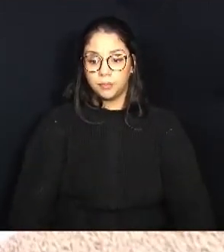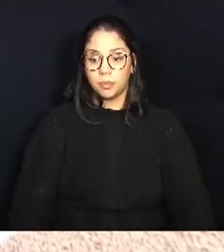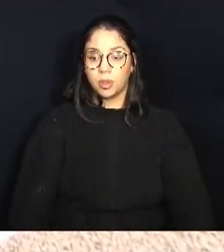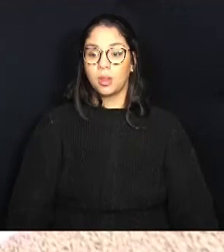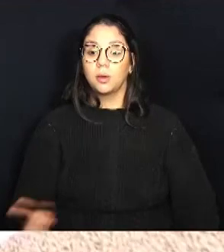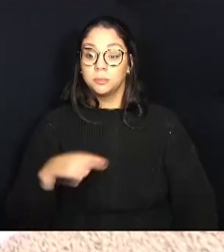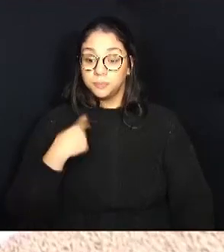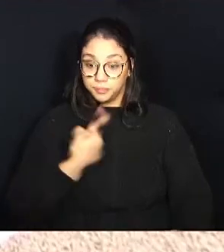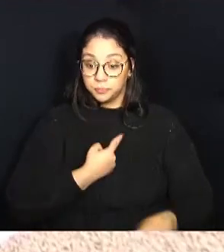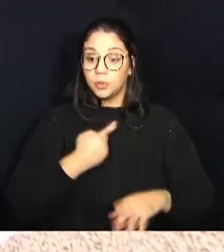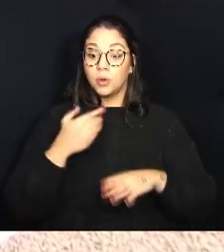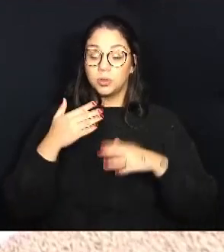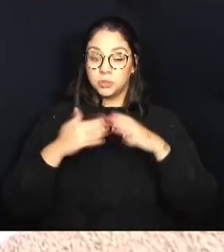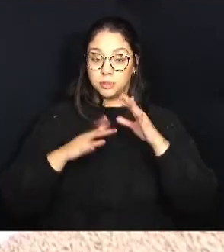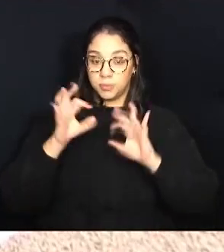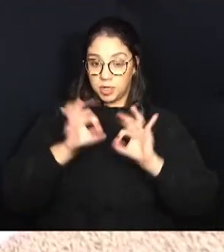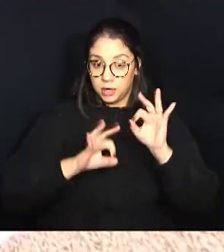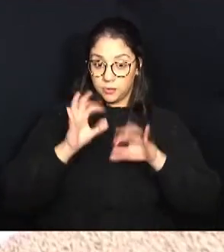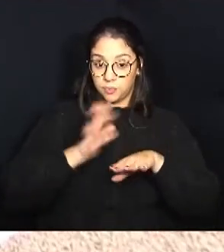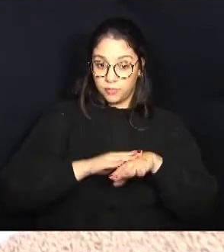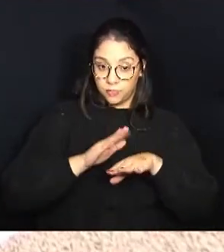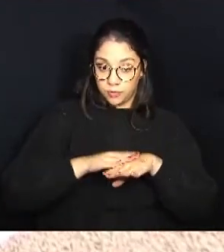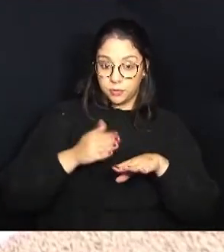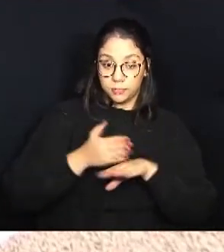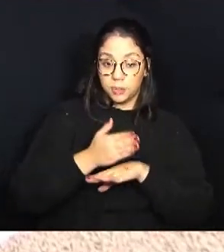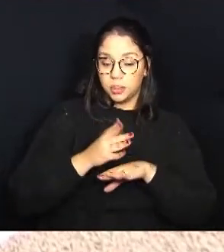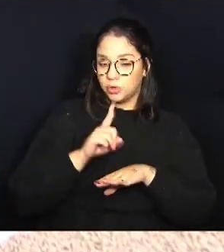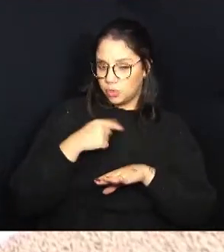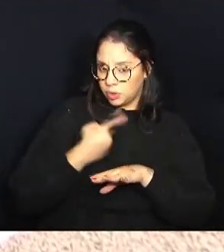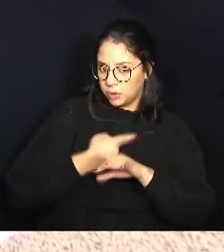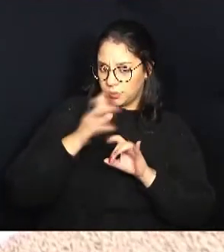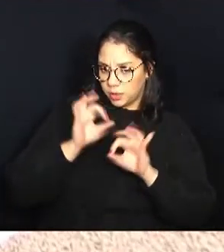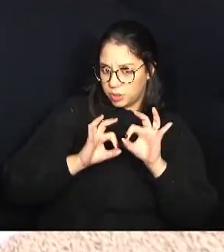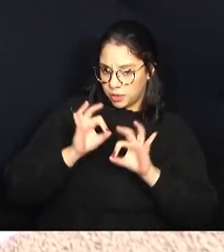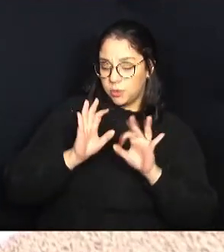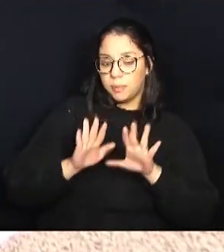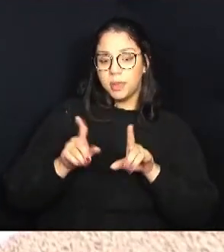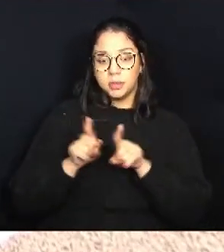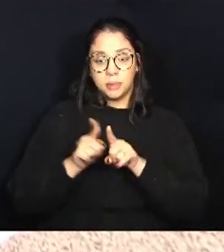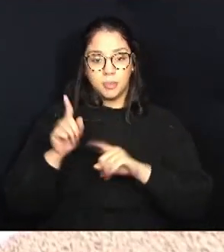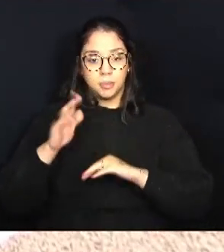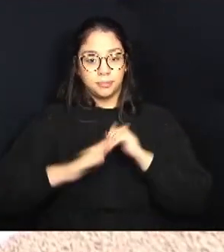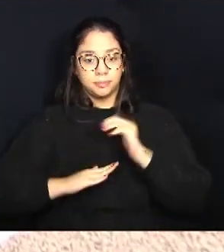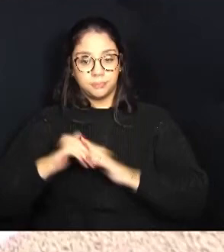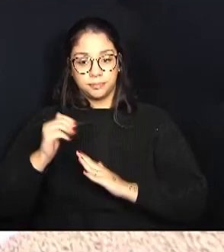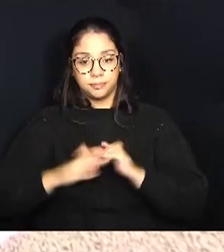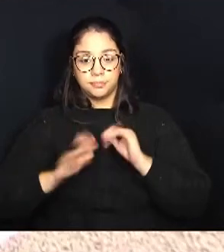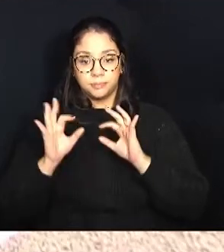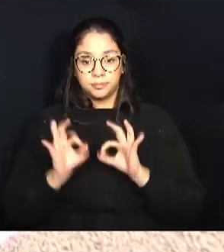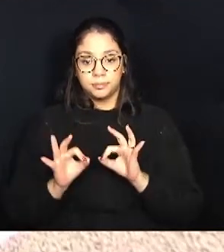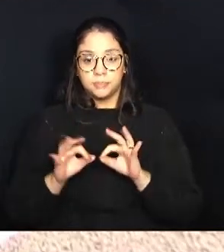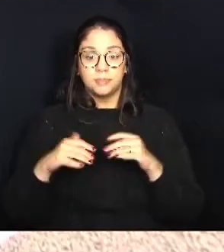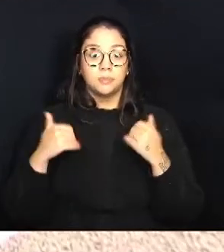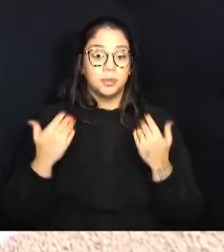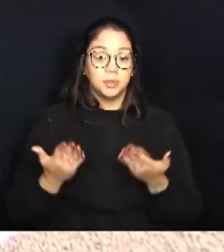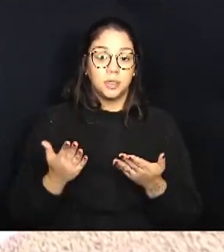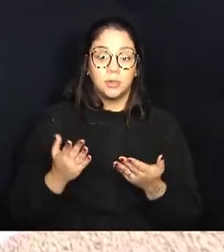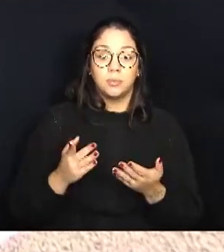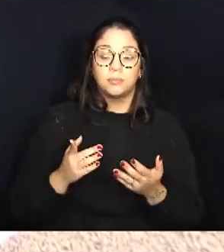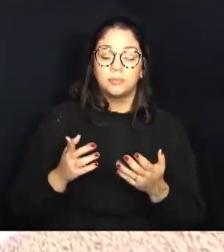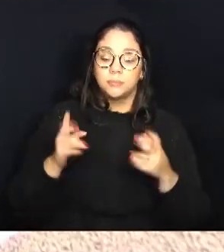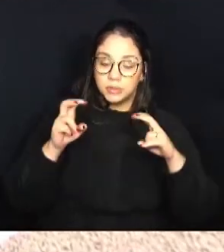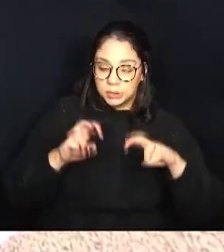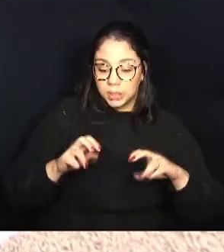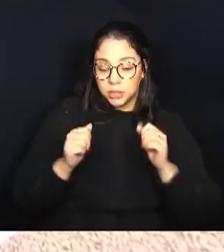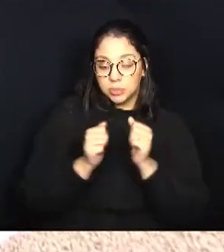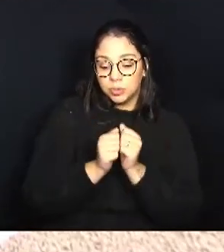desse planejamento, nós não só planejamos, mas também executamos juntamente. Então, assim, a gente senta junto, a